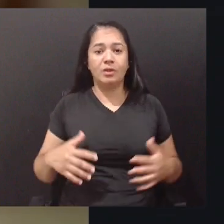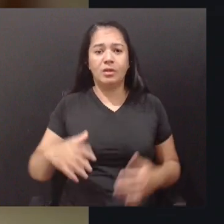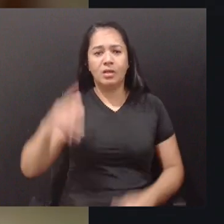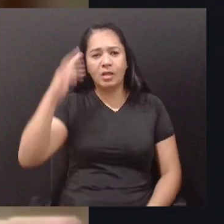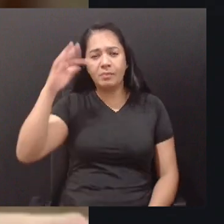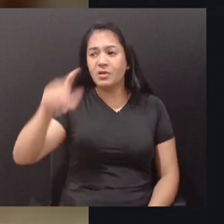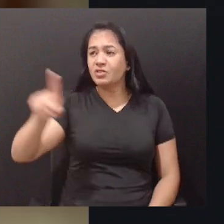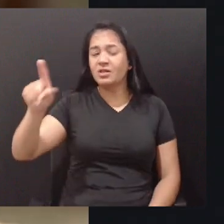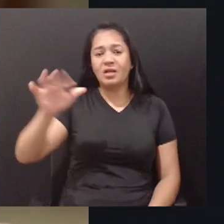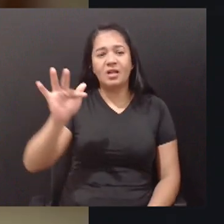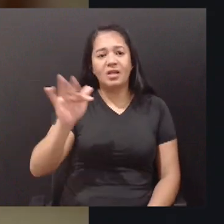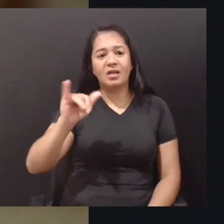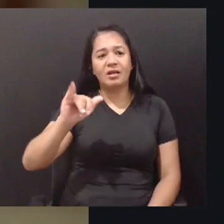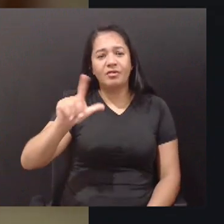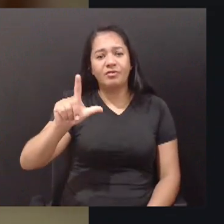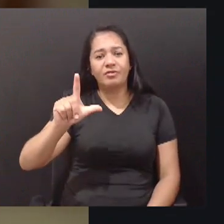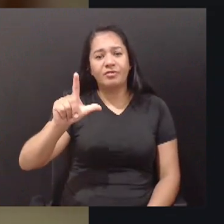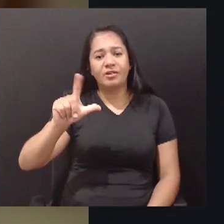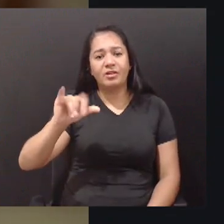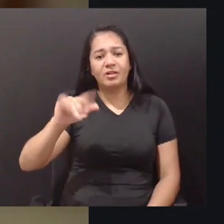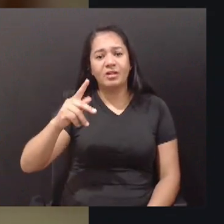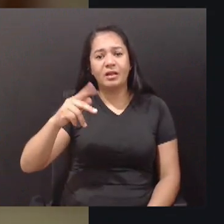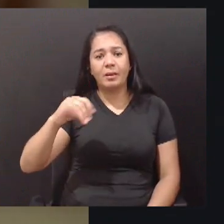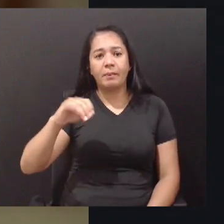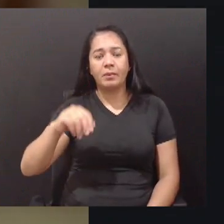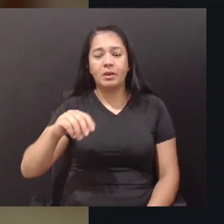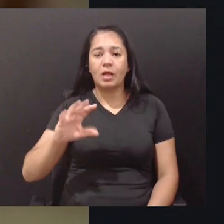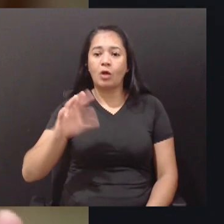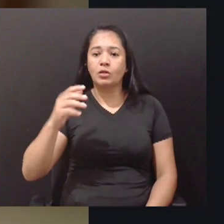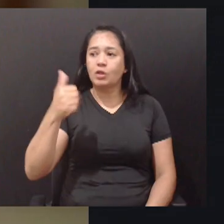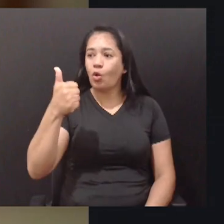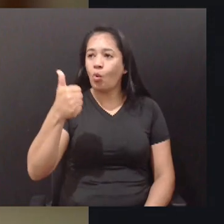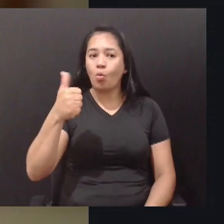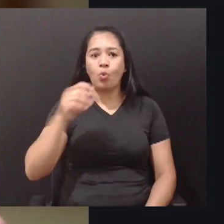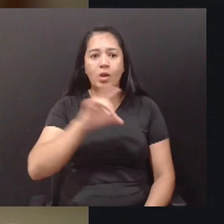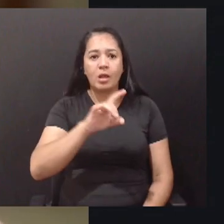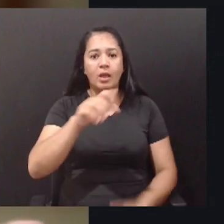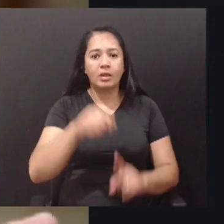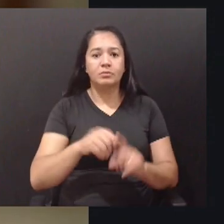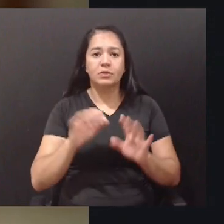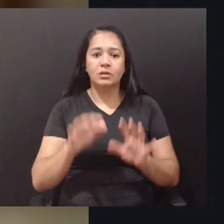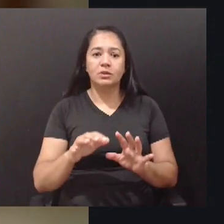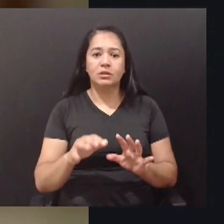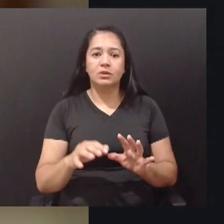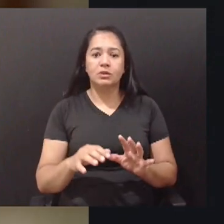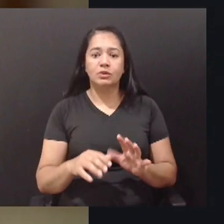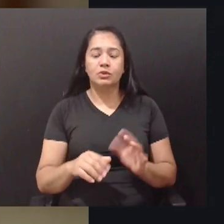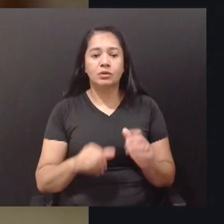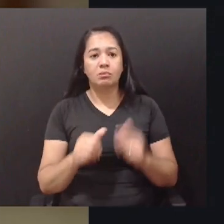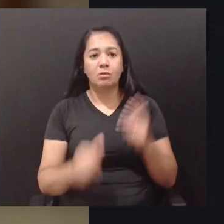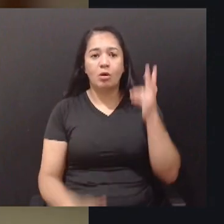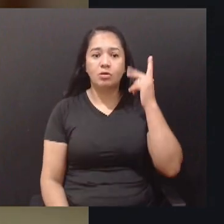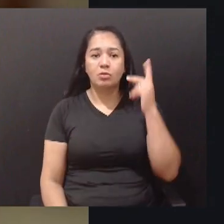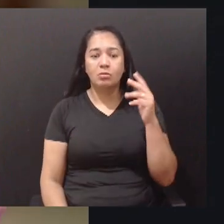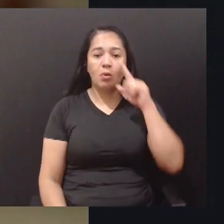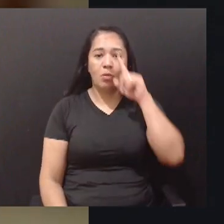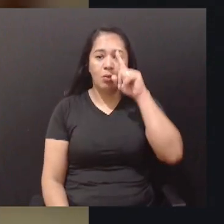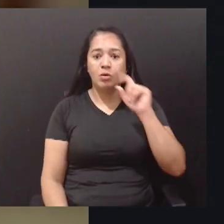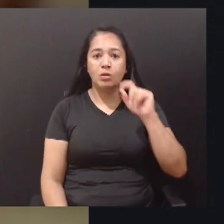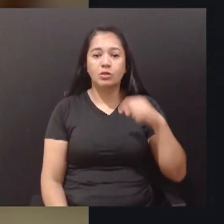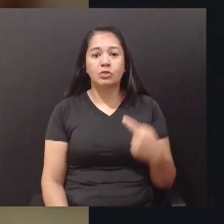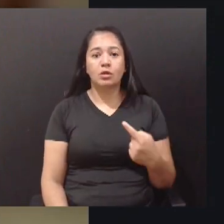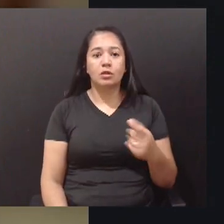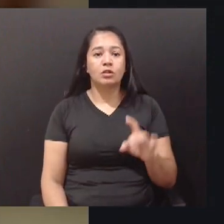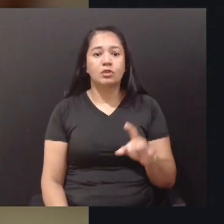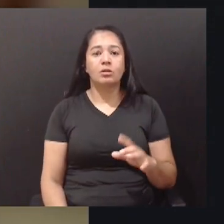Filipinas numa sequência, praticamente um por mês durante esse ano. Isso está se tornando comum e o risco é de a gente simplesmente se